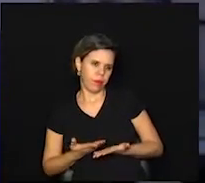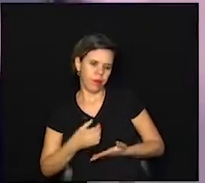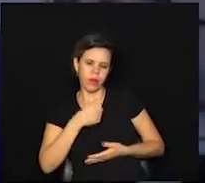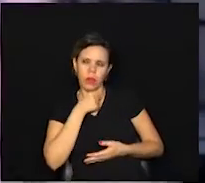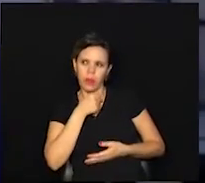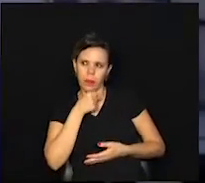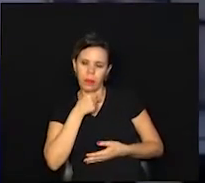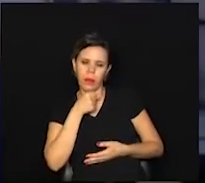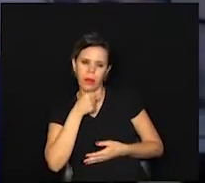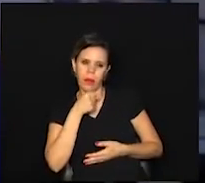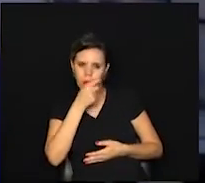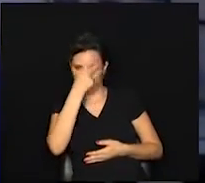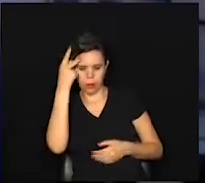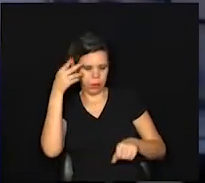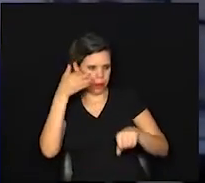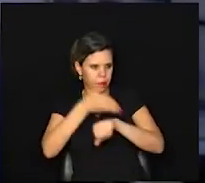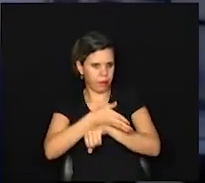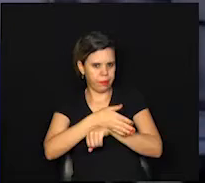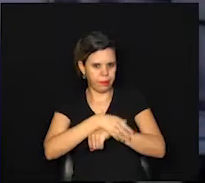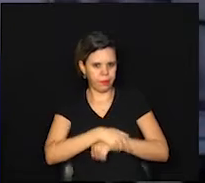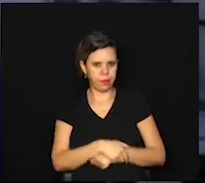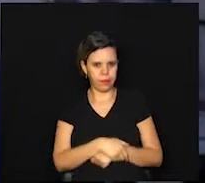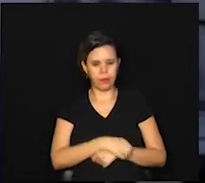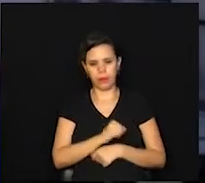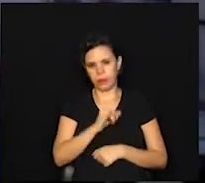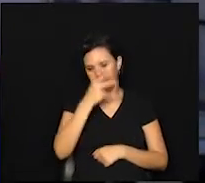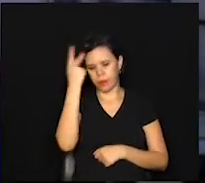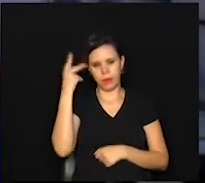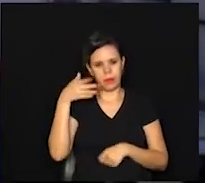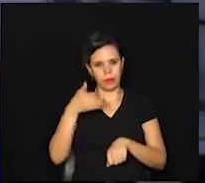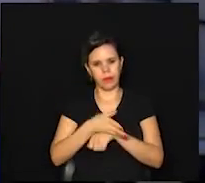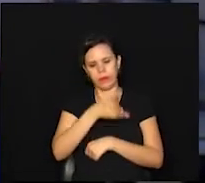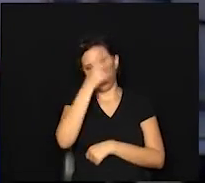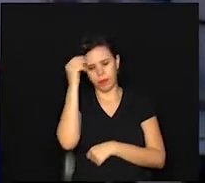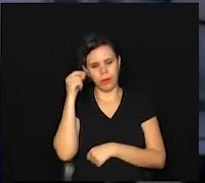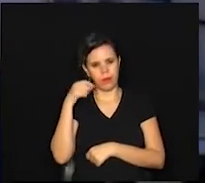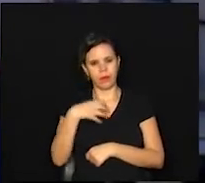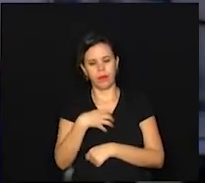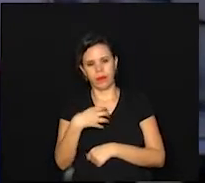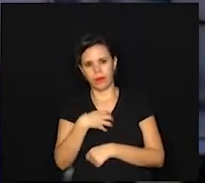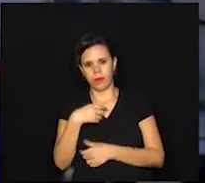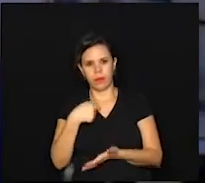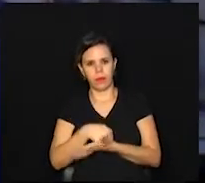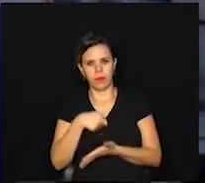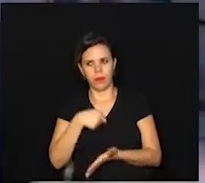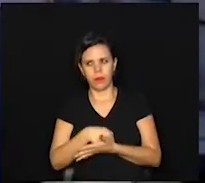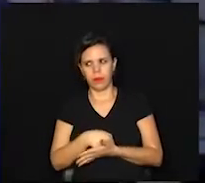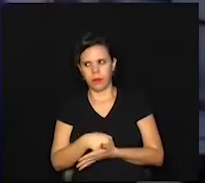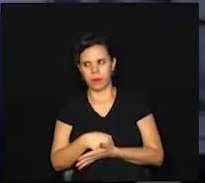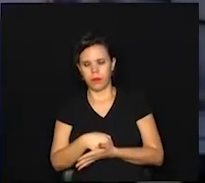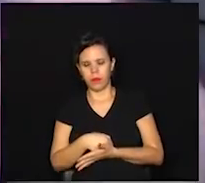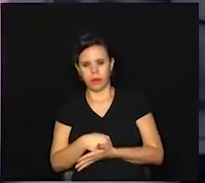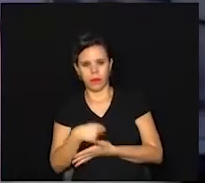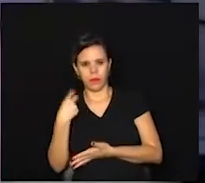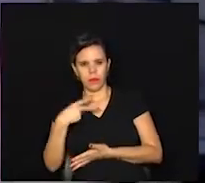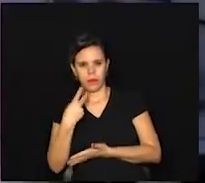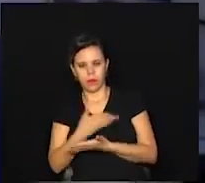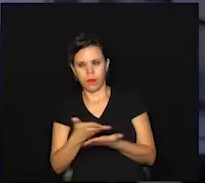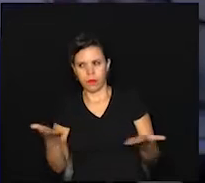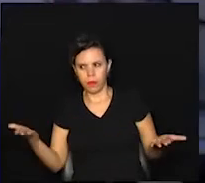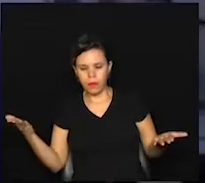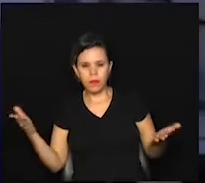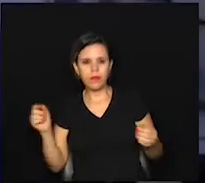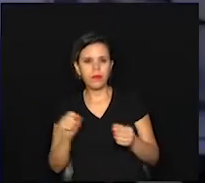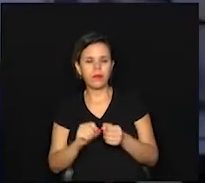microfone, o povo tem que participar. Se o povo participa, a prefeitura vai se sentir na obrigação, os vereadores vão